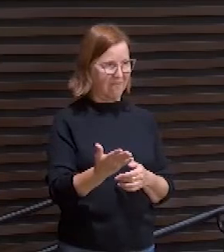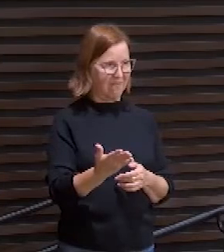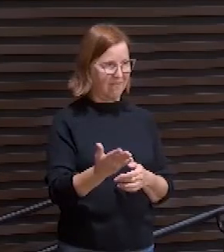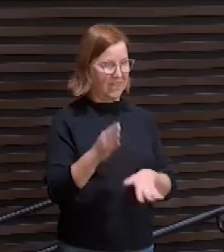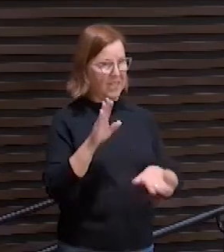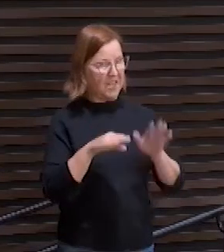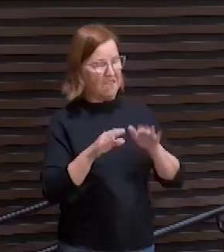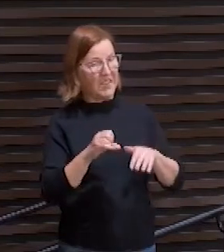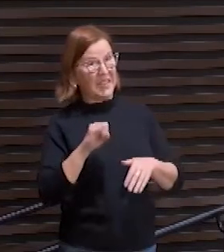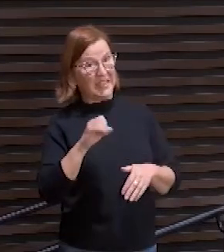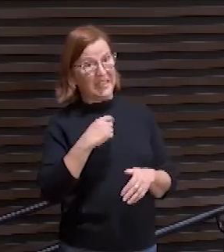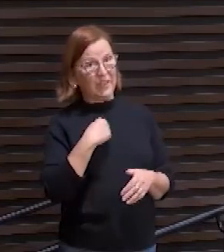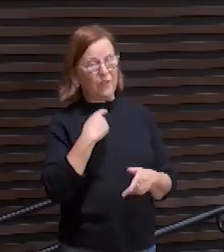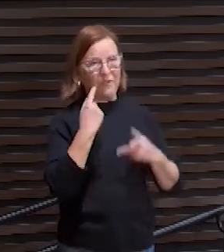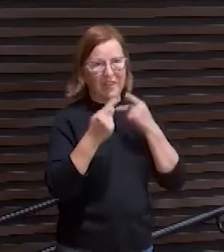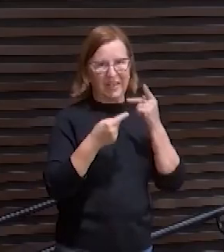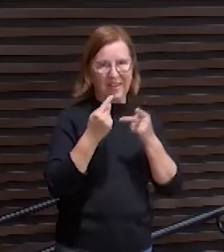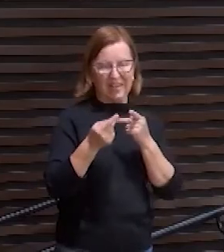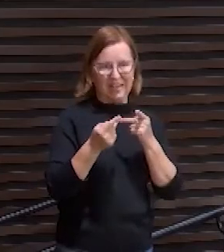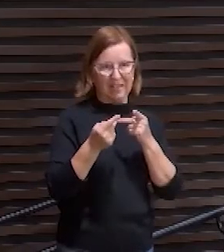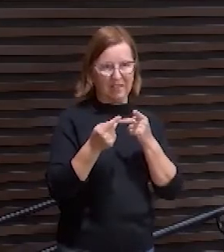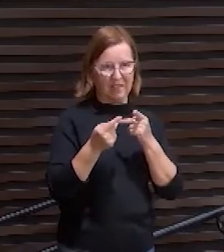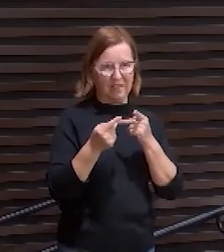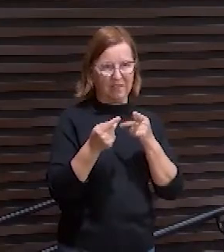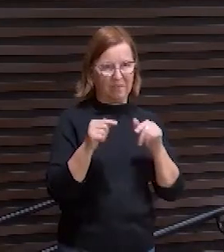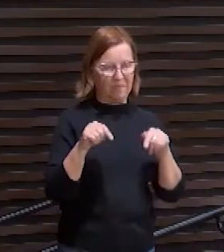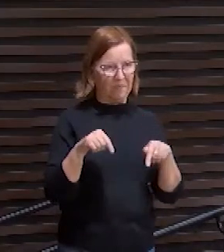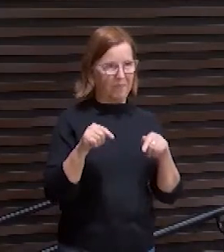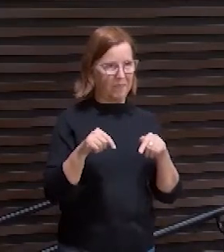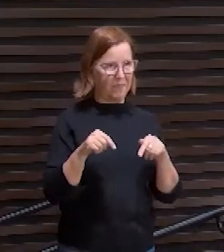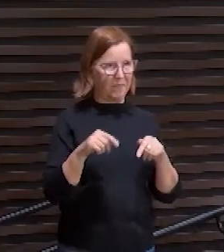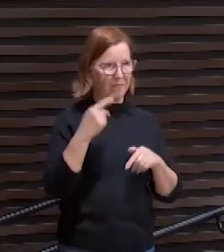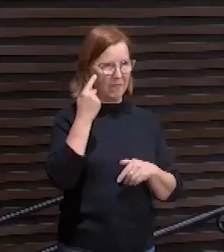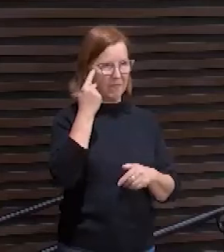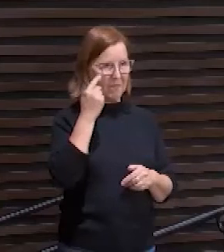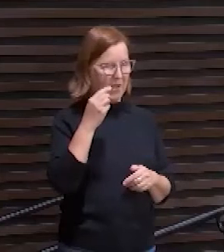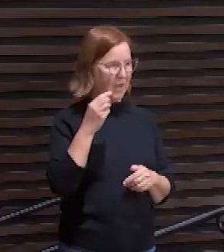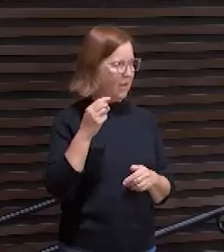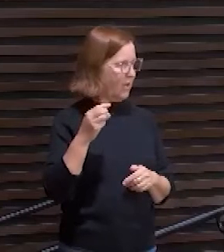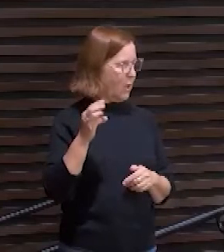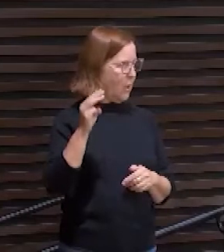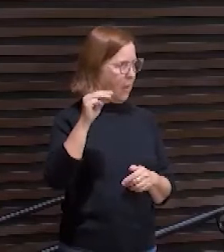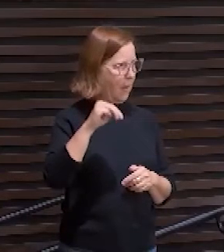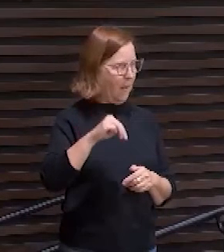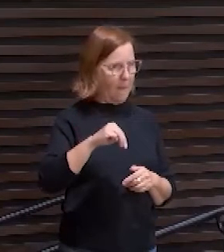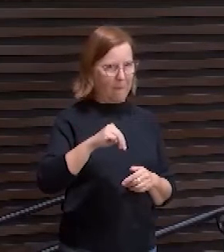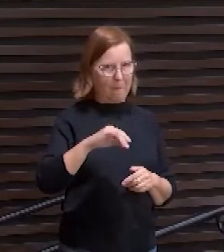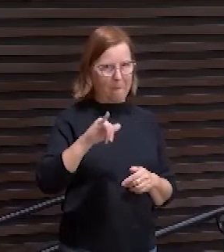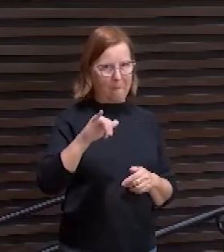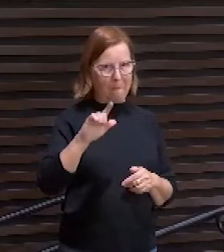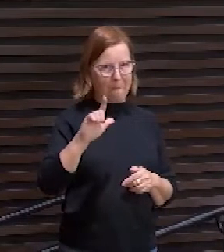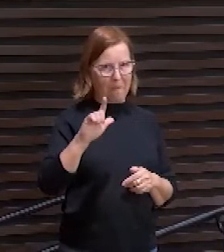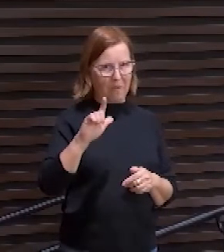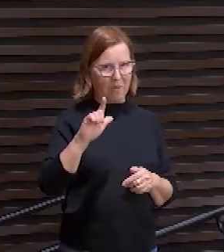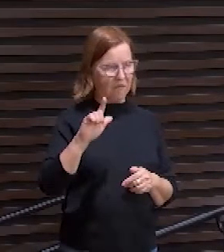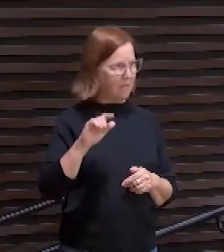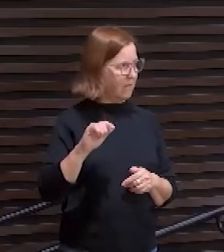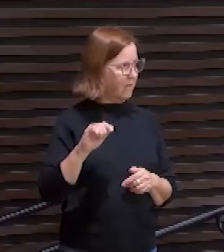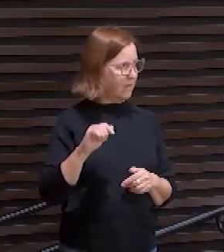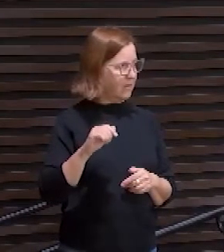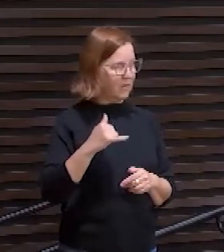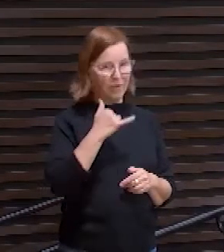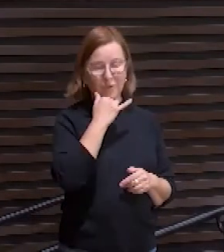Talvez se eu dissesse aqui para o Wildo, você não é bom. Talvez o